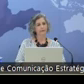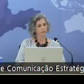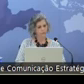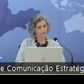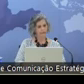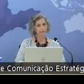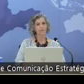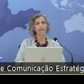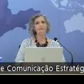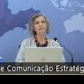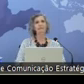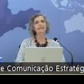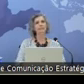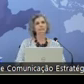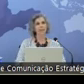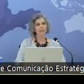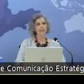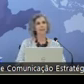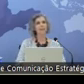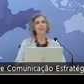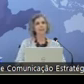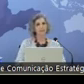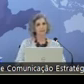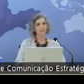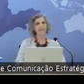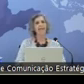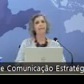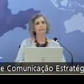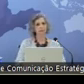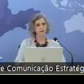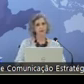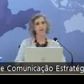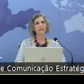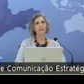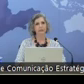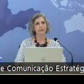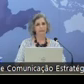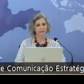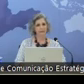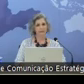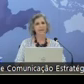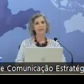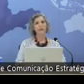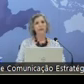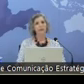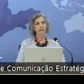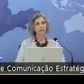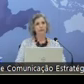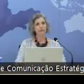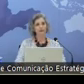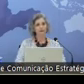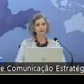no segundo conta no terceiro trimestre e quem puder realizar no segundo trimestre é importantíssimo que seja fake também tá